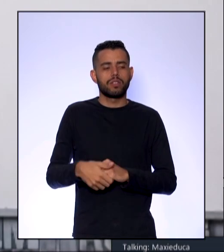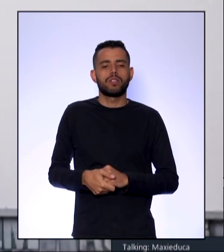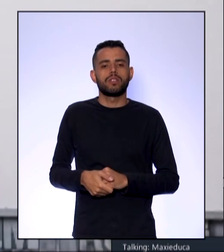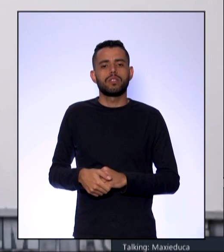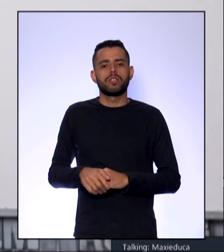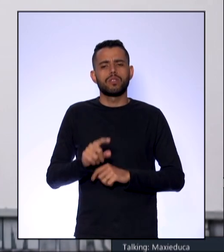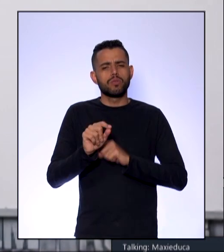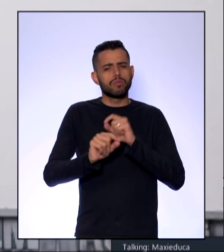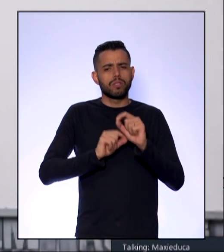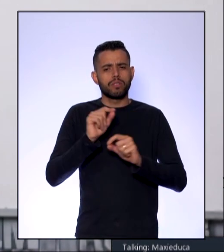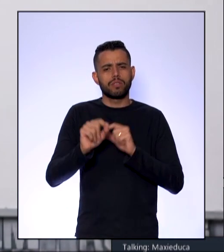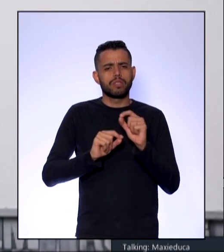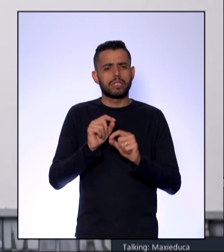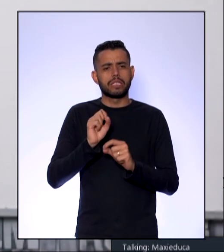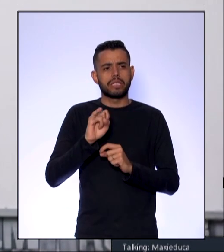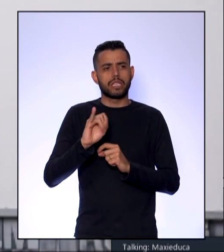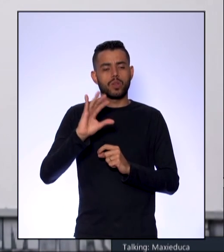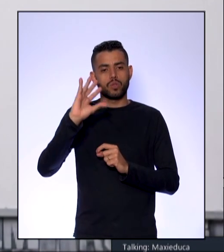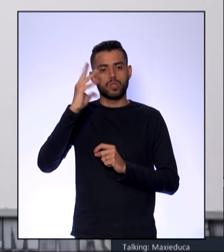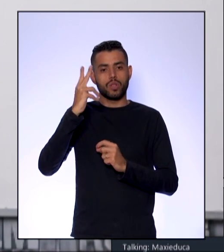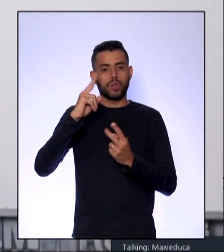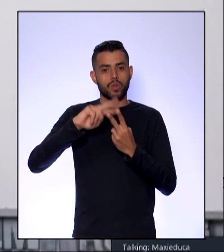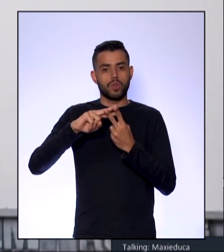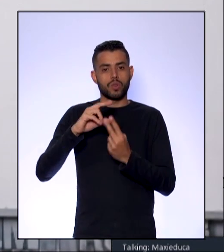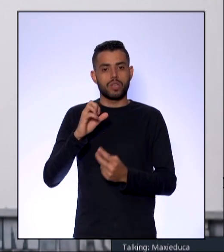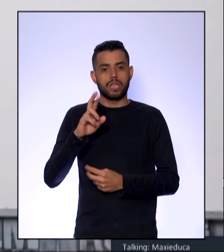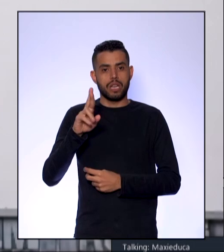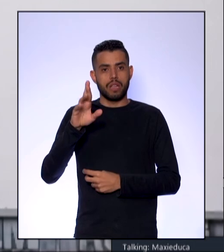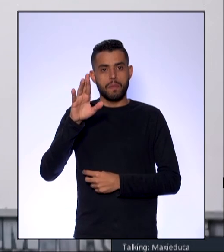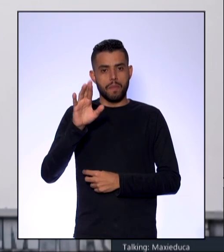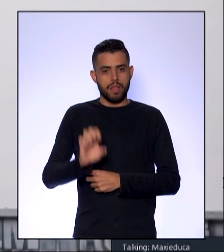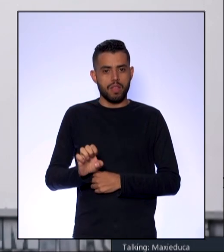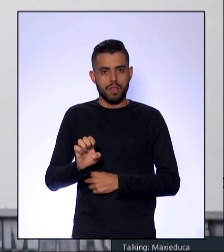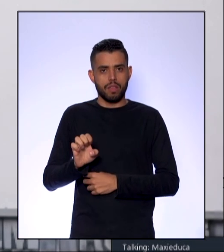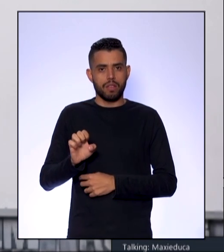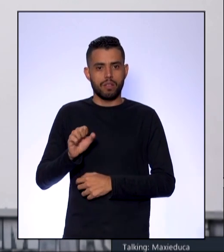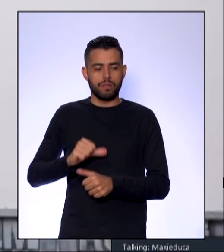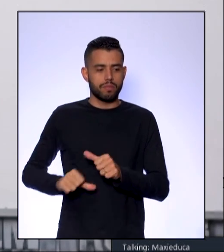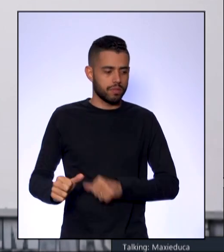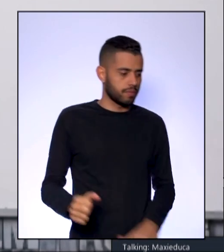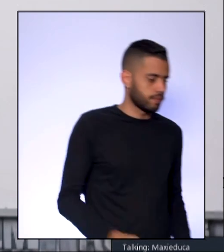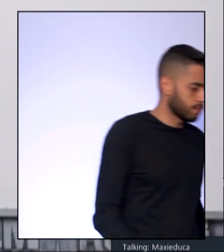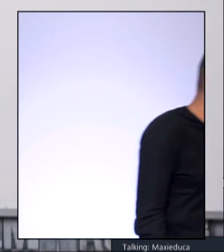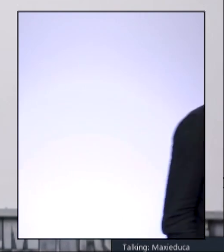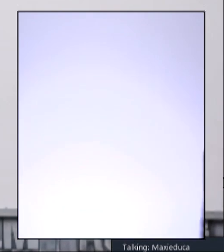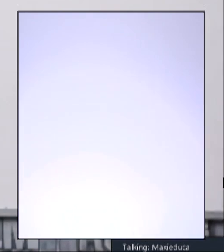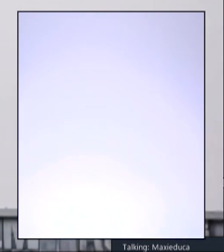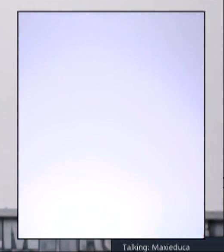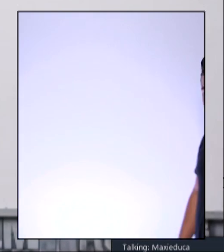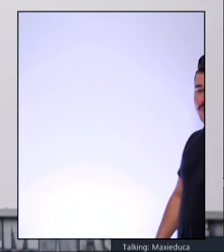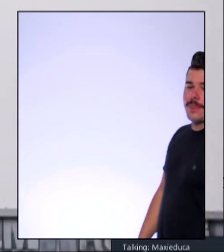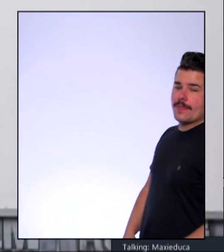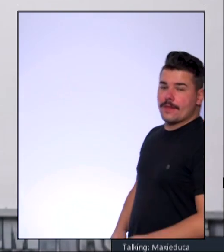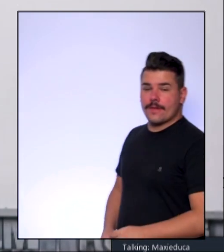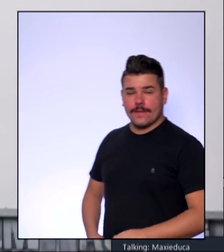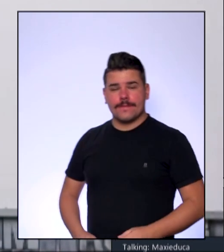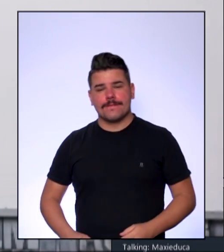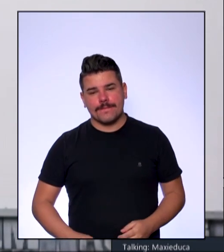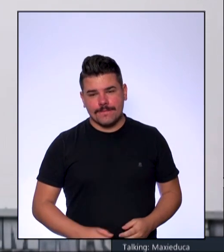se cometer algum crime, algo violento contra o homem branco no